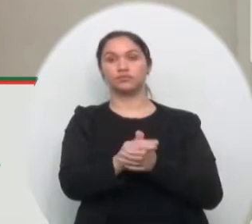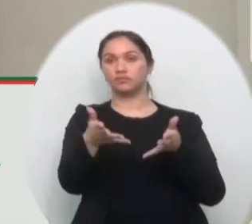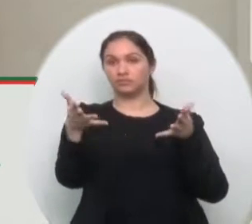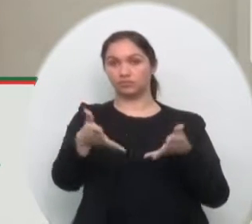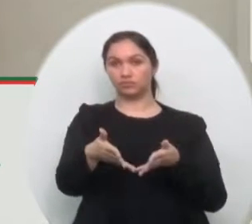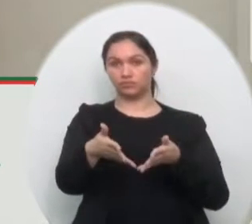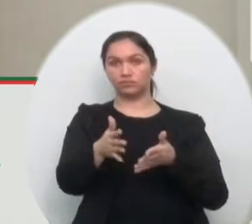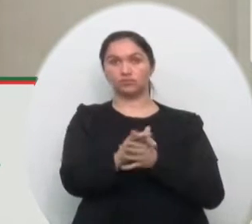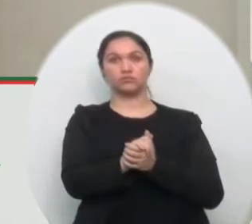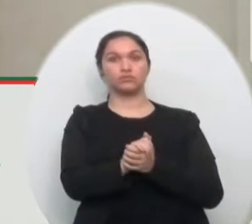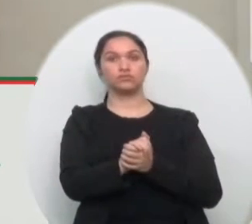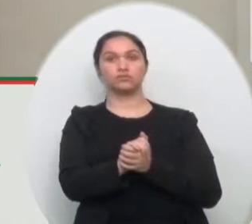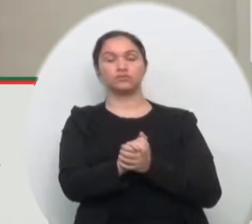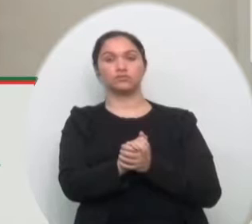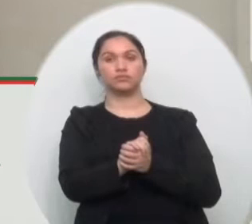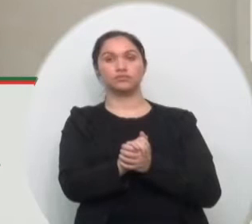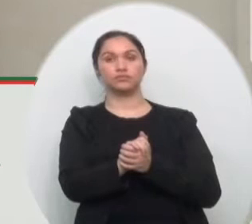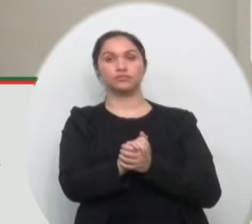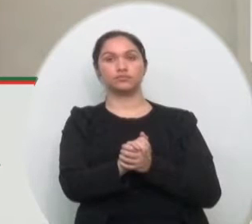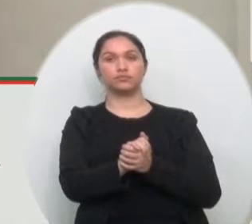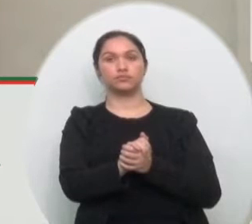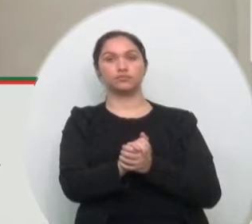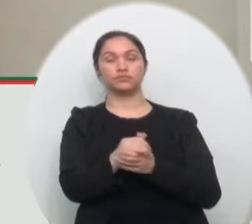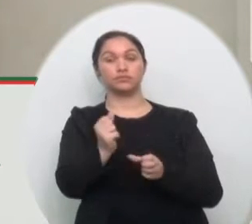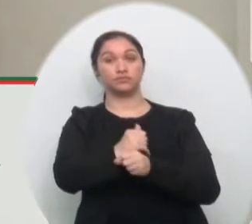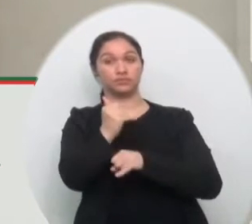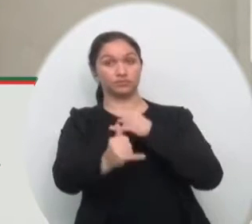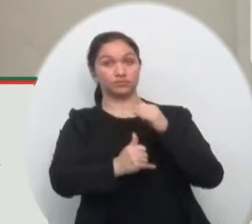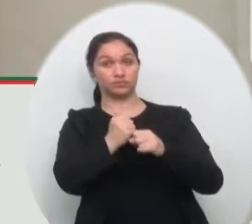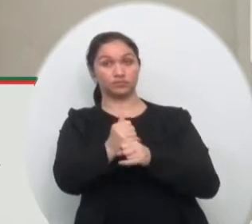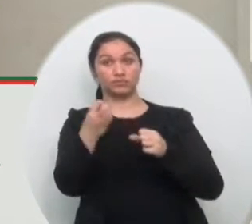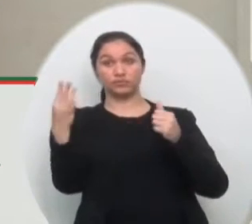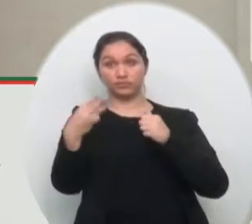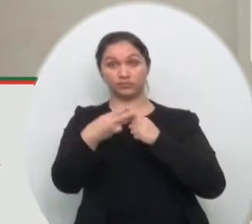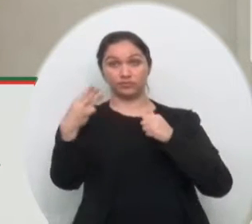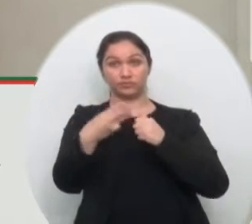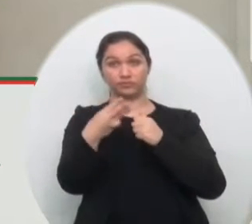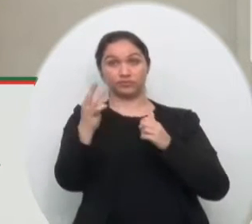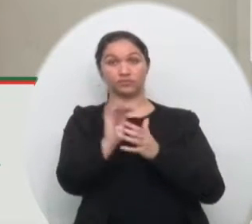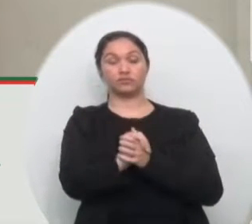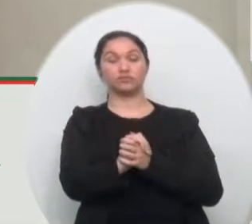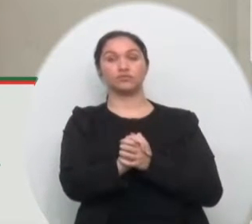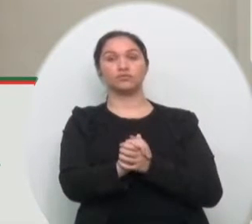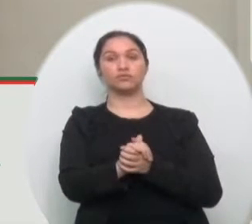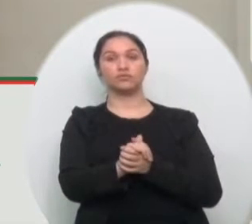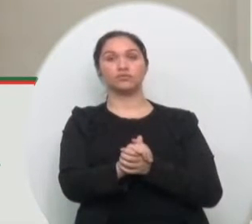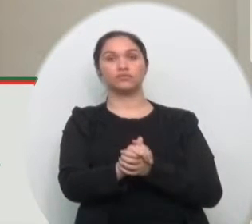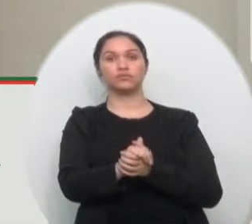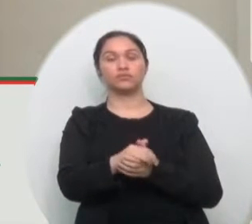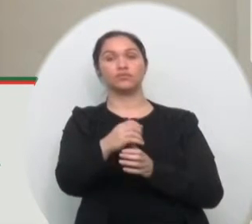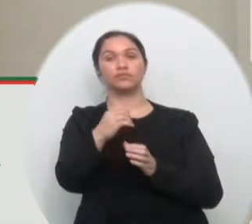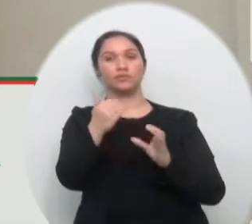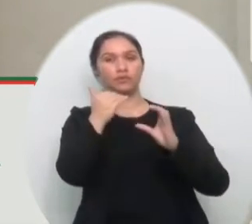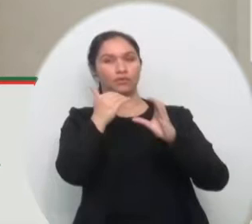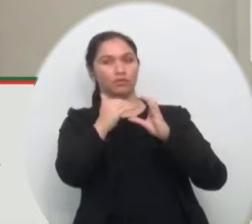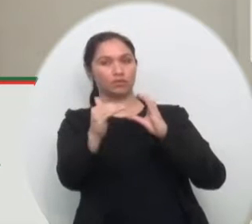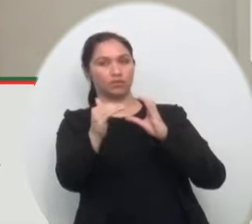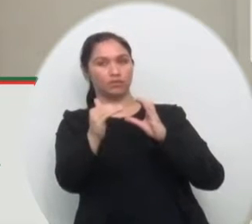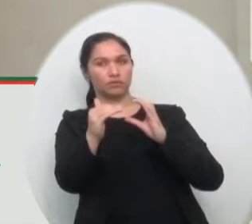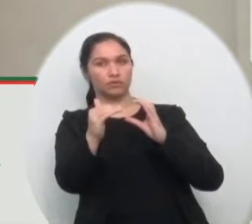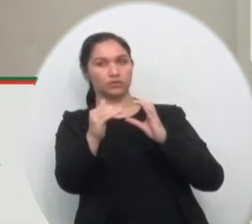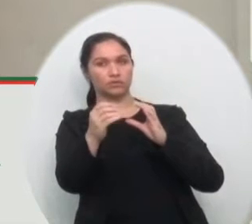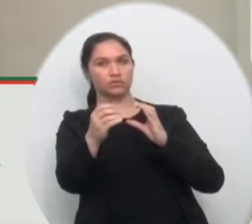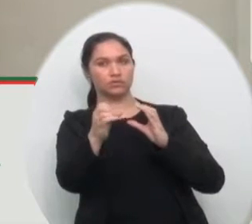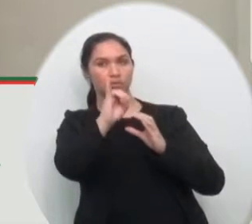hoje, através da internet, do WhatsApp, simplesmente uma mensagem que você manda para uma